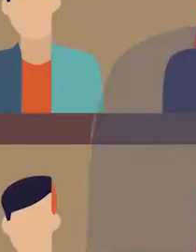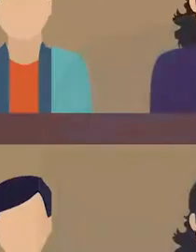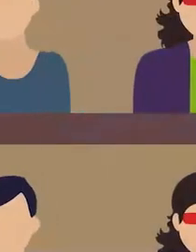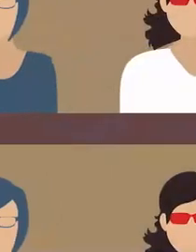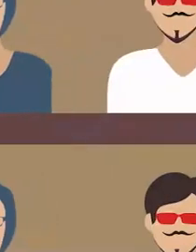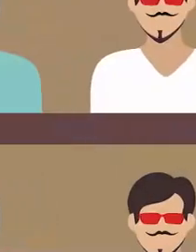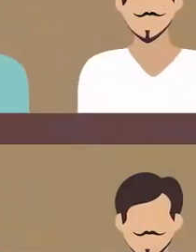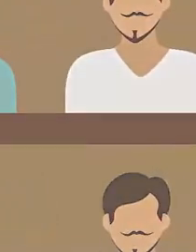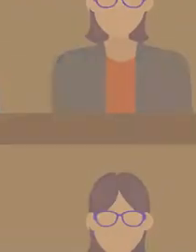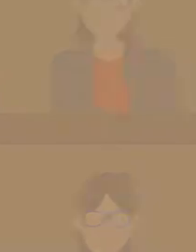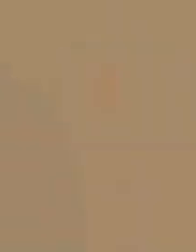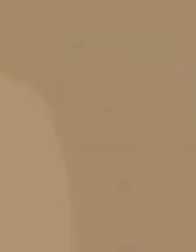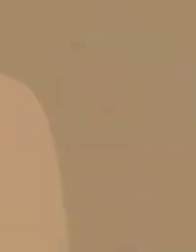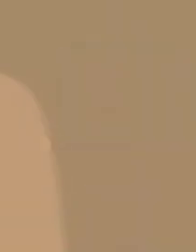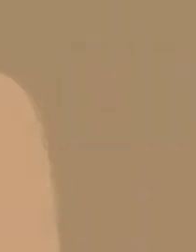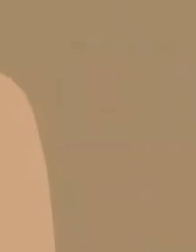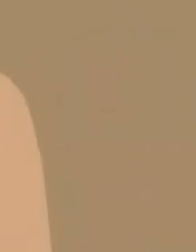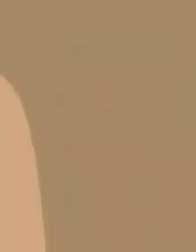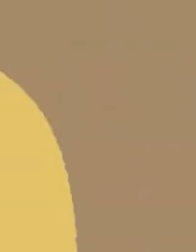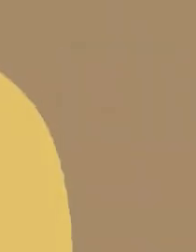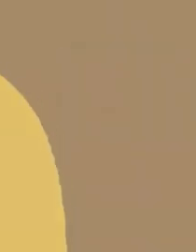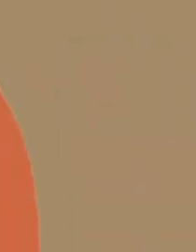E aí